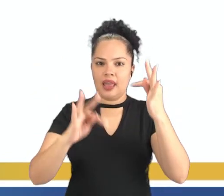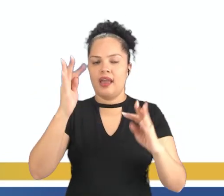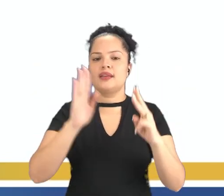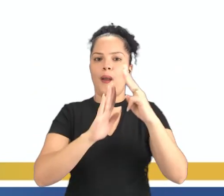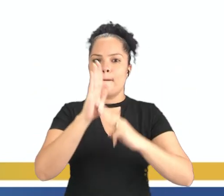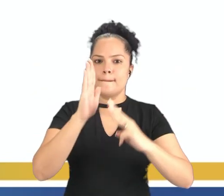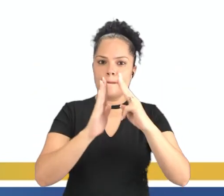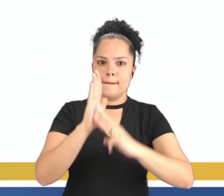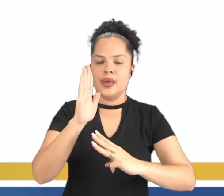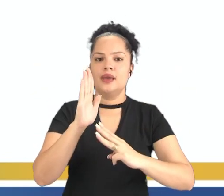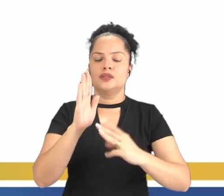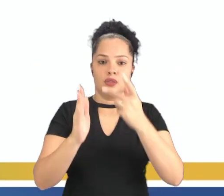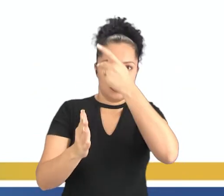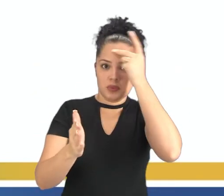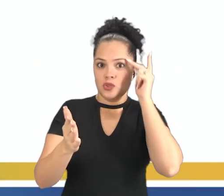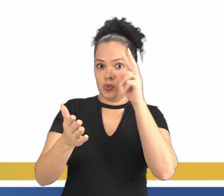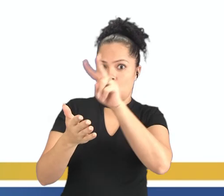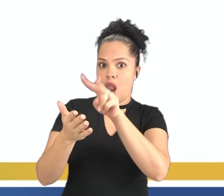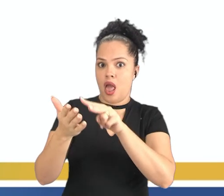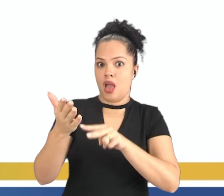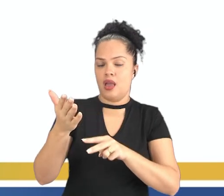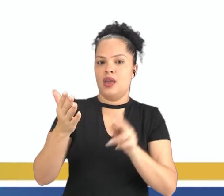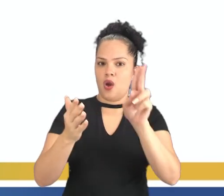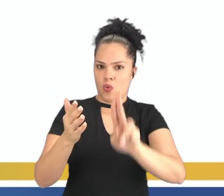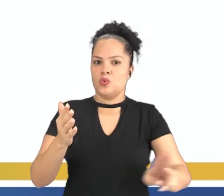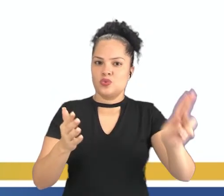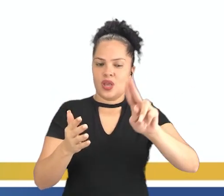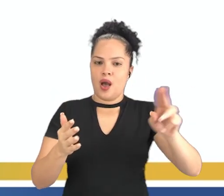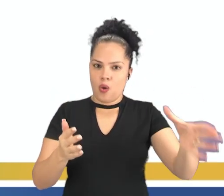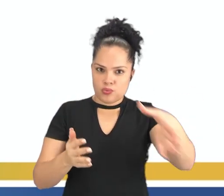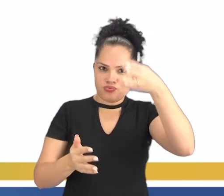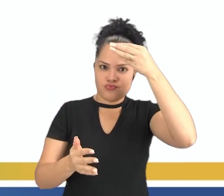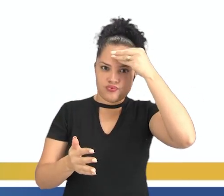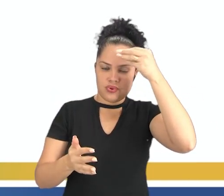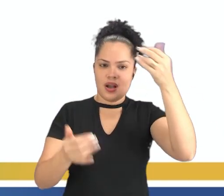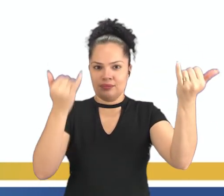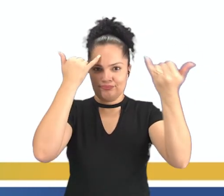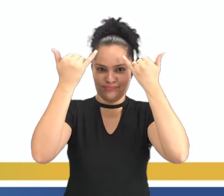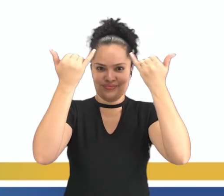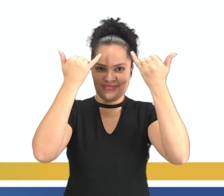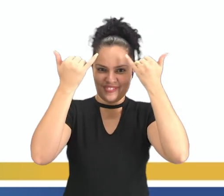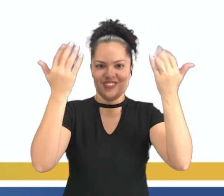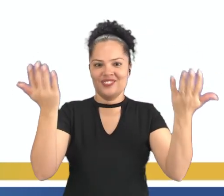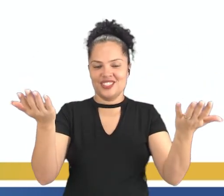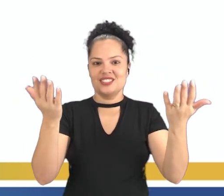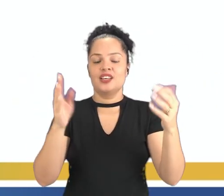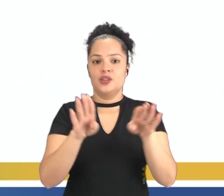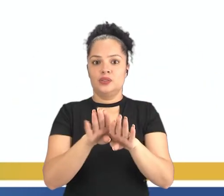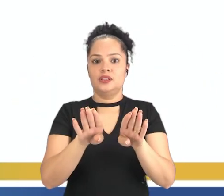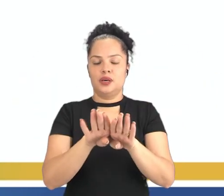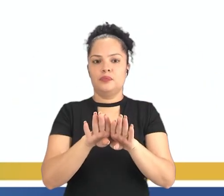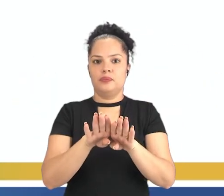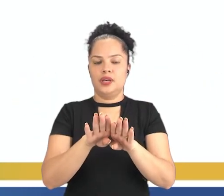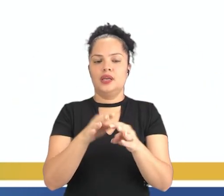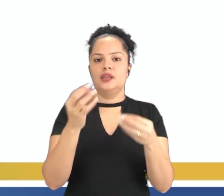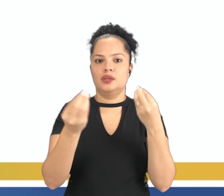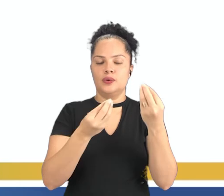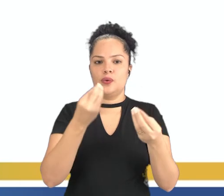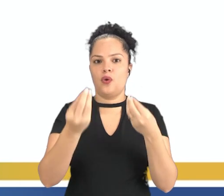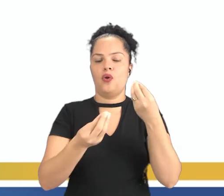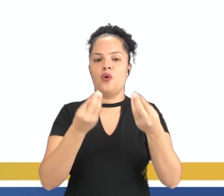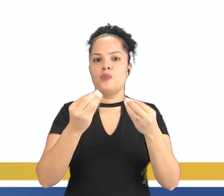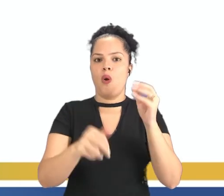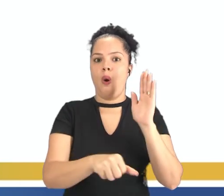que os leitores usam para adquirir a informação. Ainda procedimentos ou atividades escolhidas